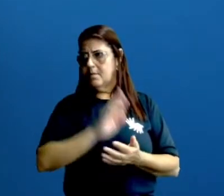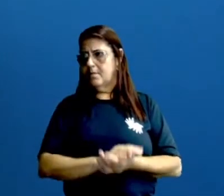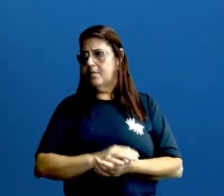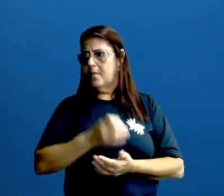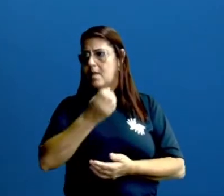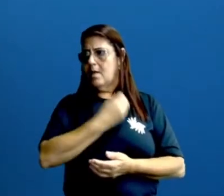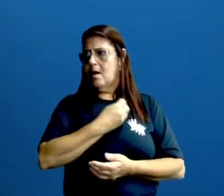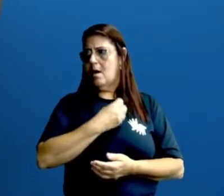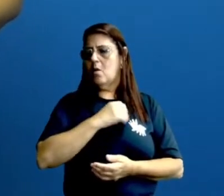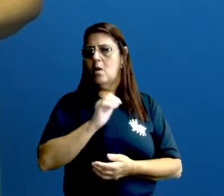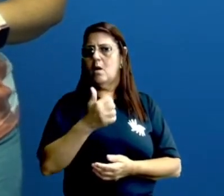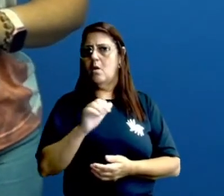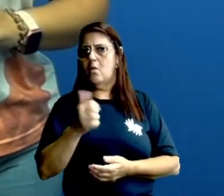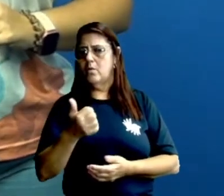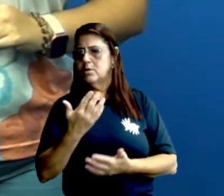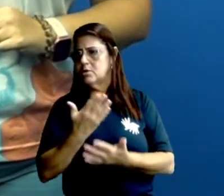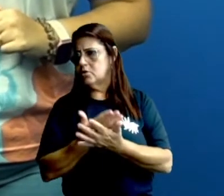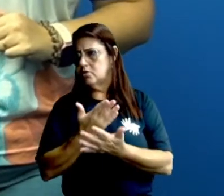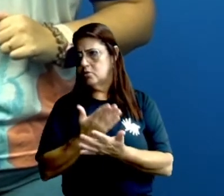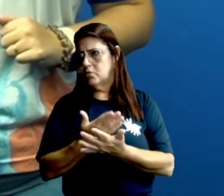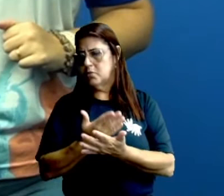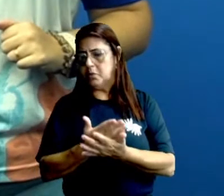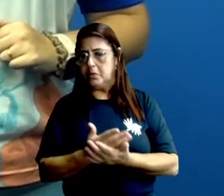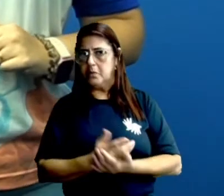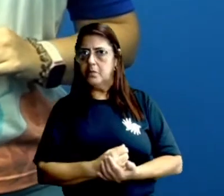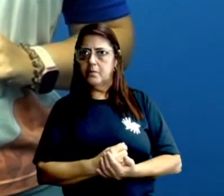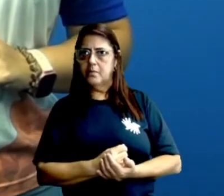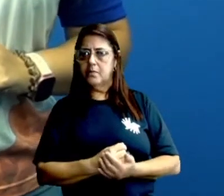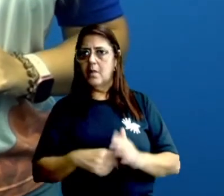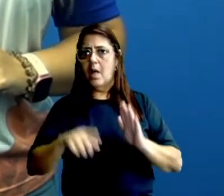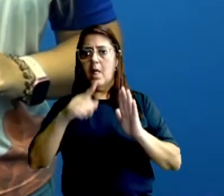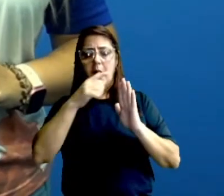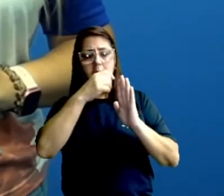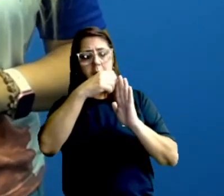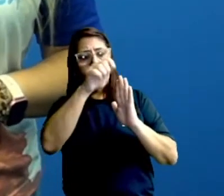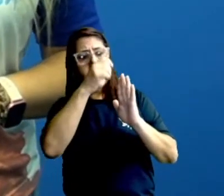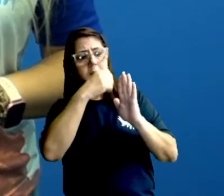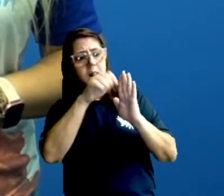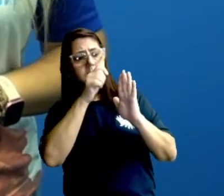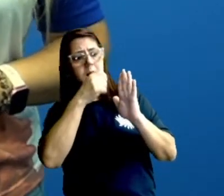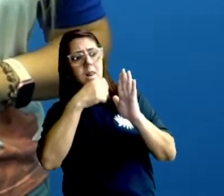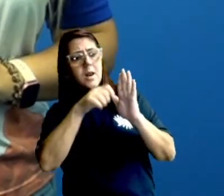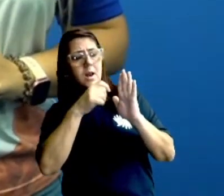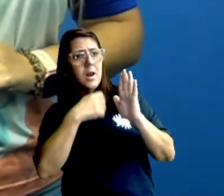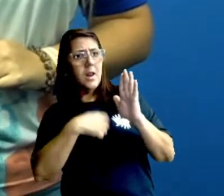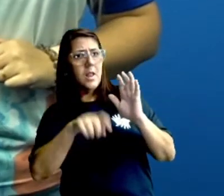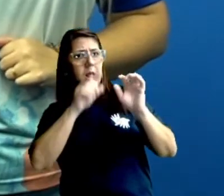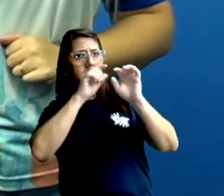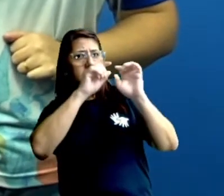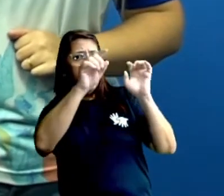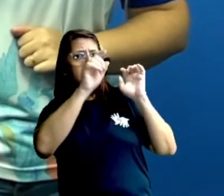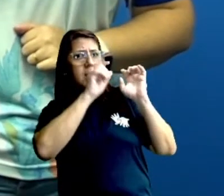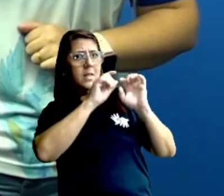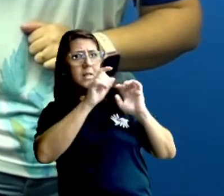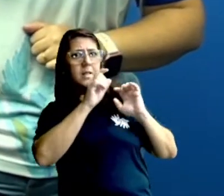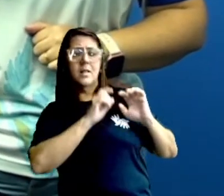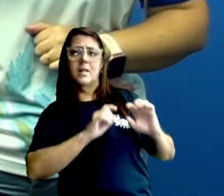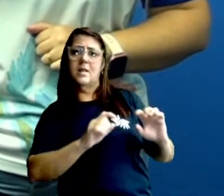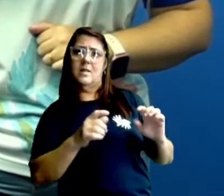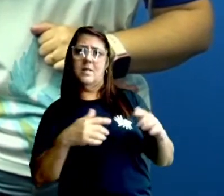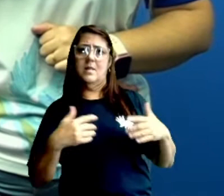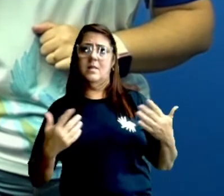na aula 11, a gente estudou sobre listas. Isso mesmo. Quem lembra o que são